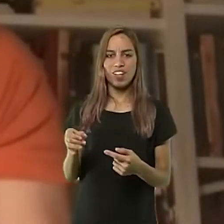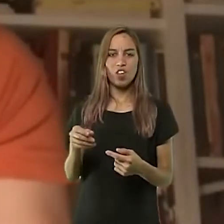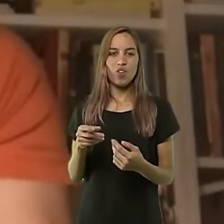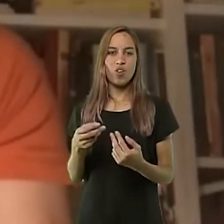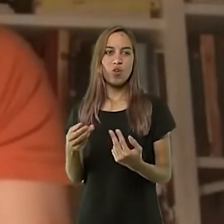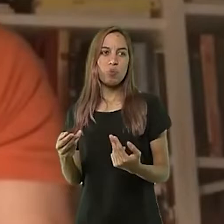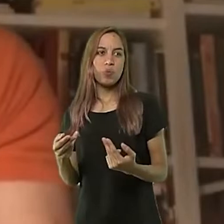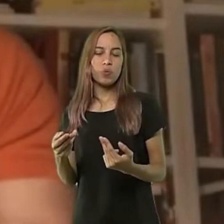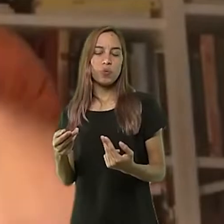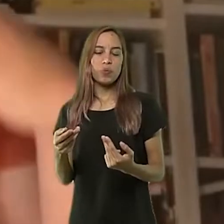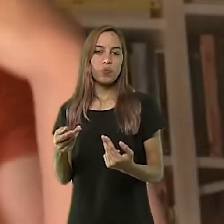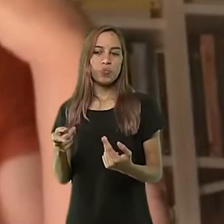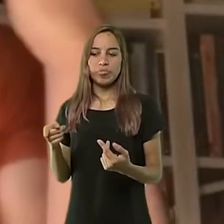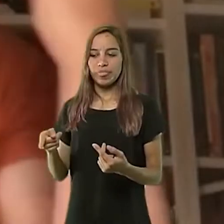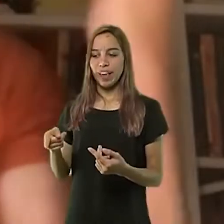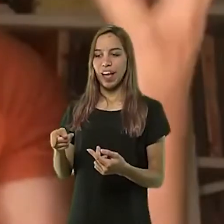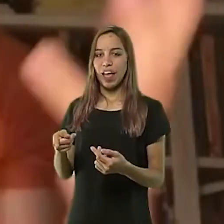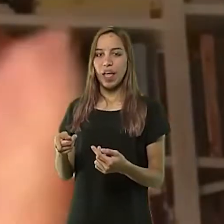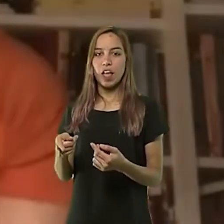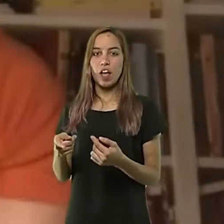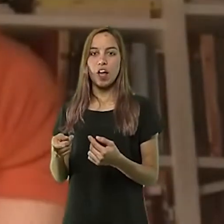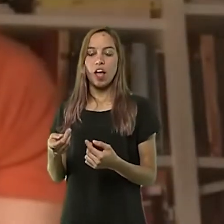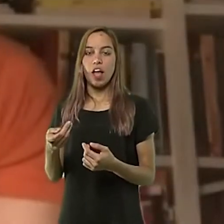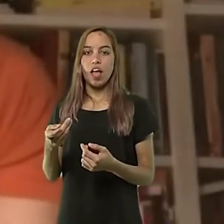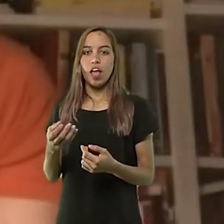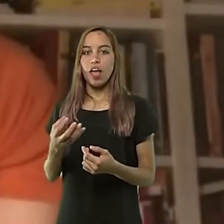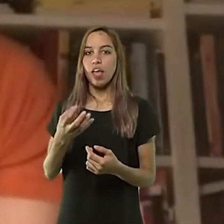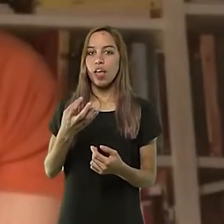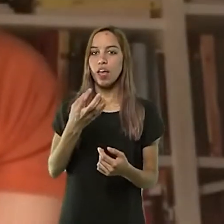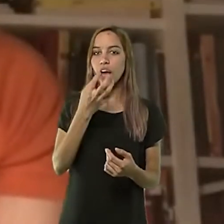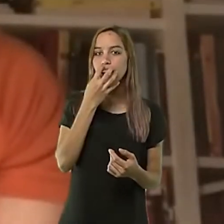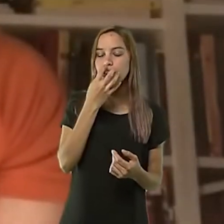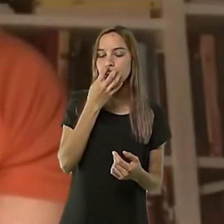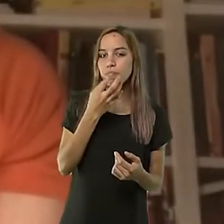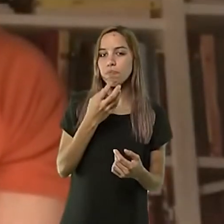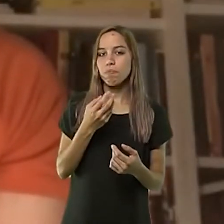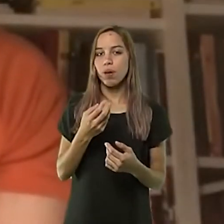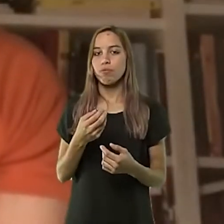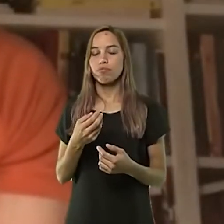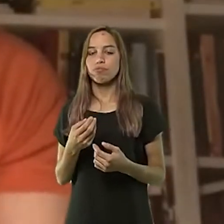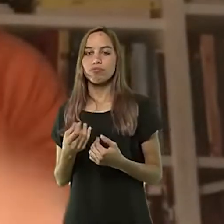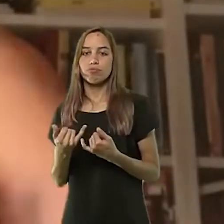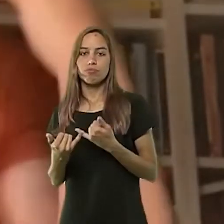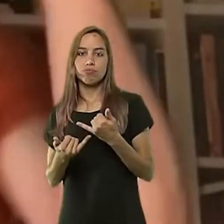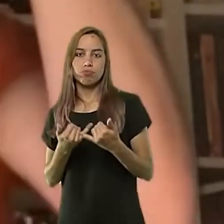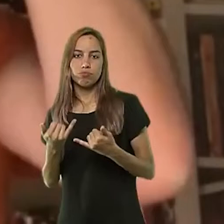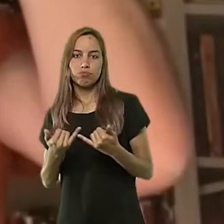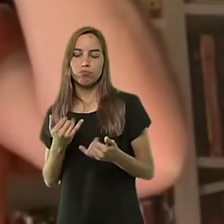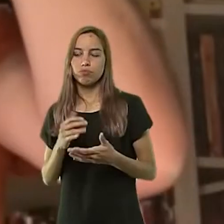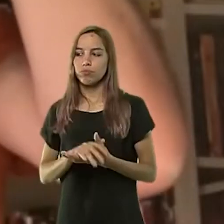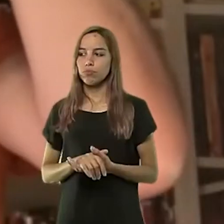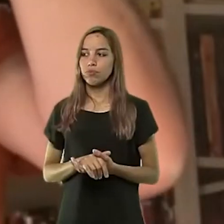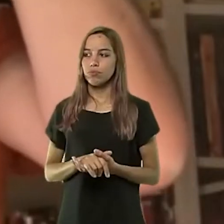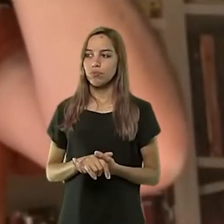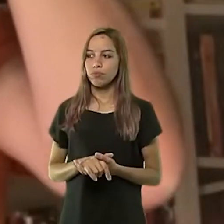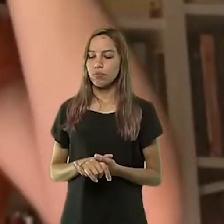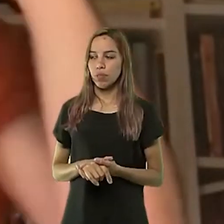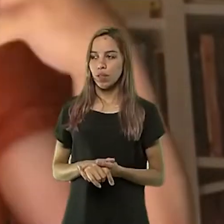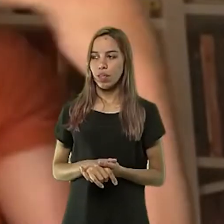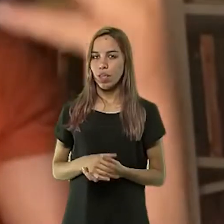Portugal, que aliás é histórica, Aristóteles também comentava